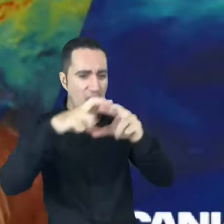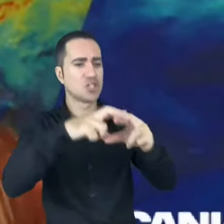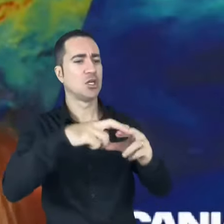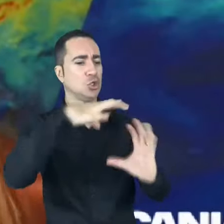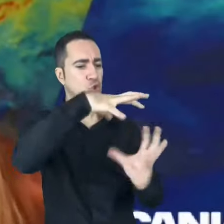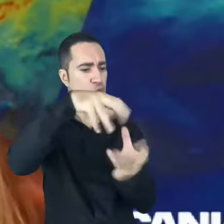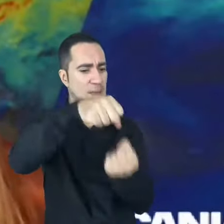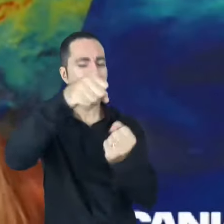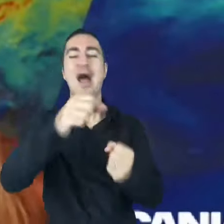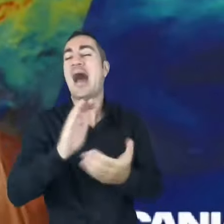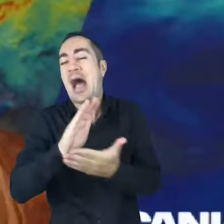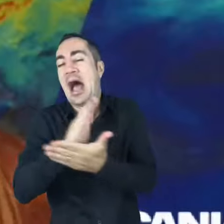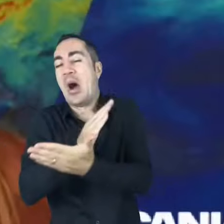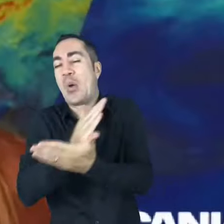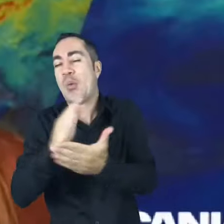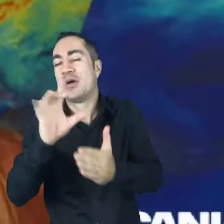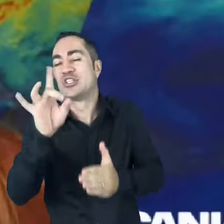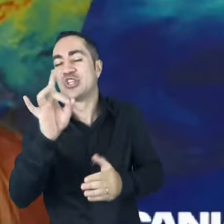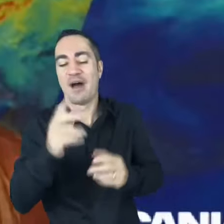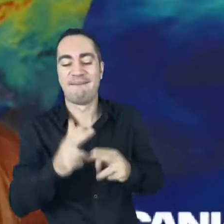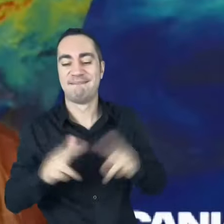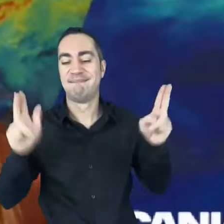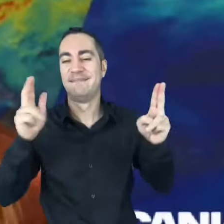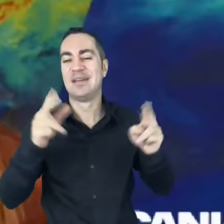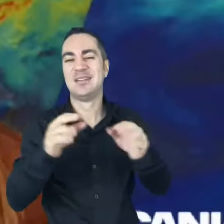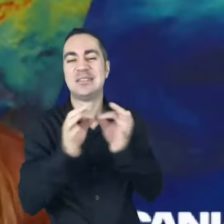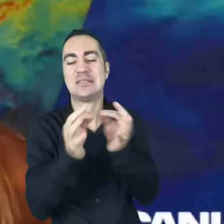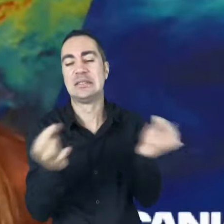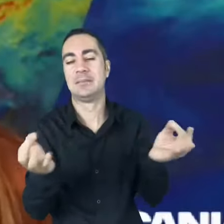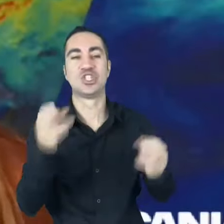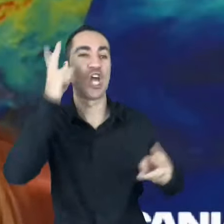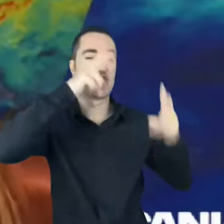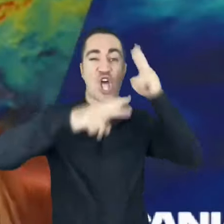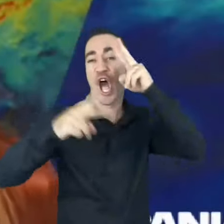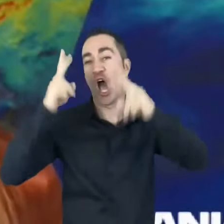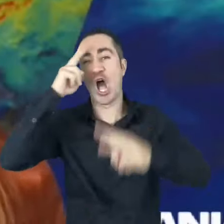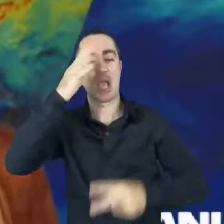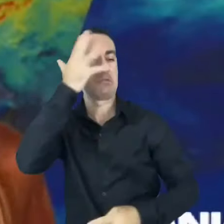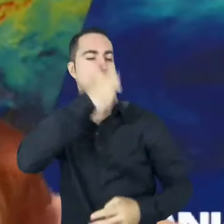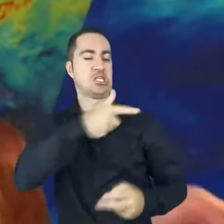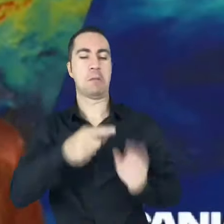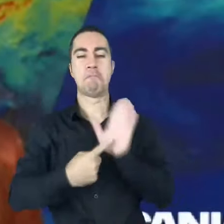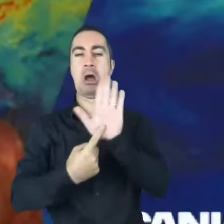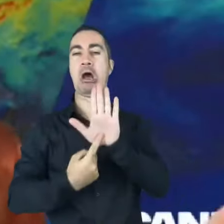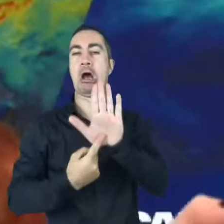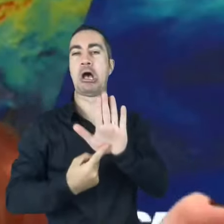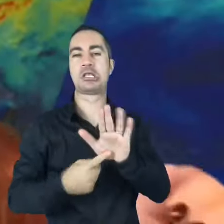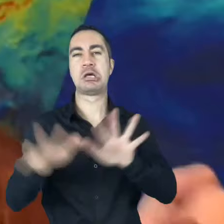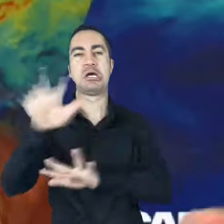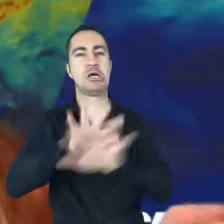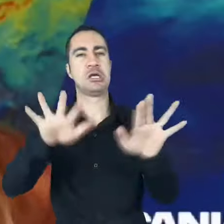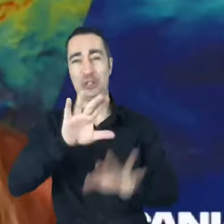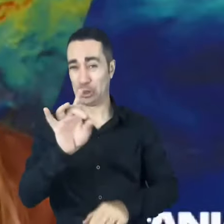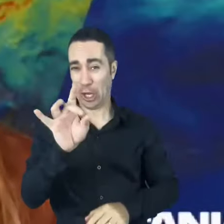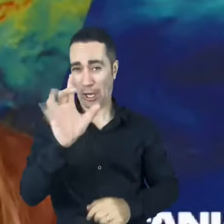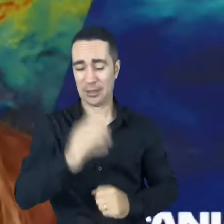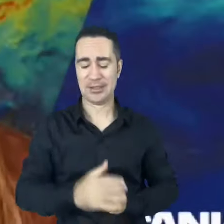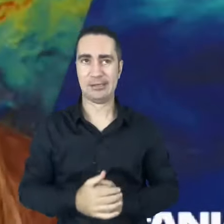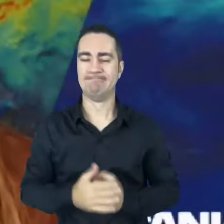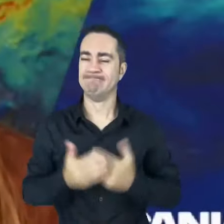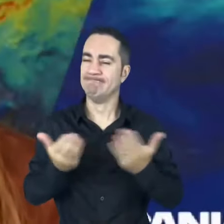relações públicas, contando essas histórias fabulosas. Isso é parte de... Mas você